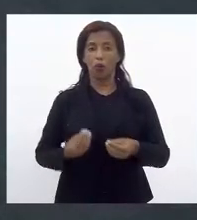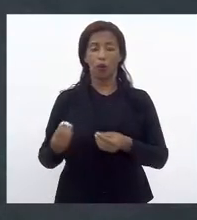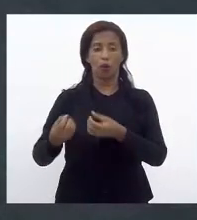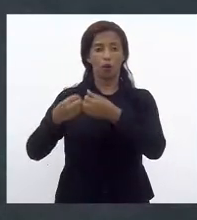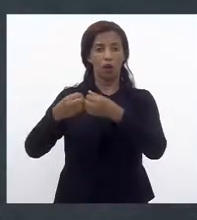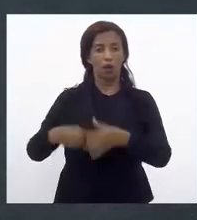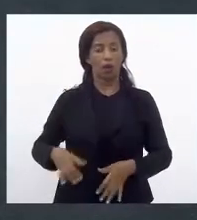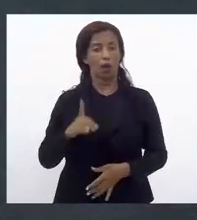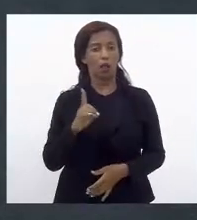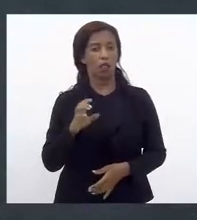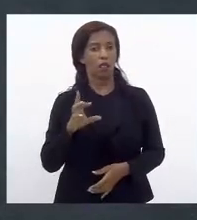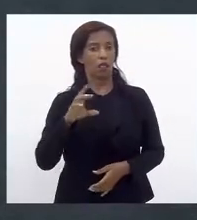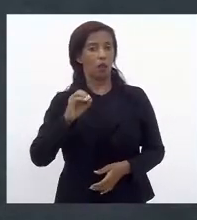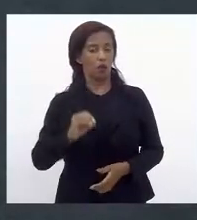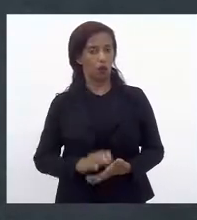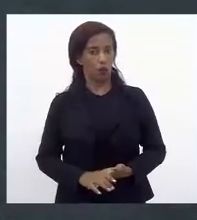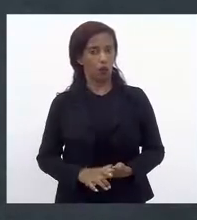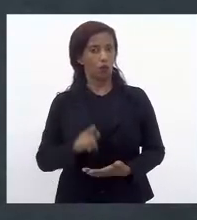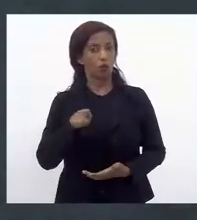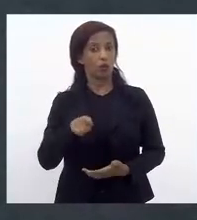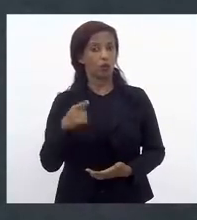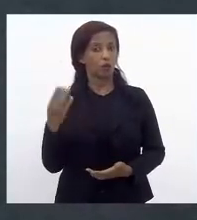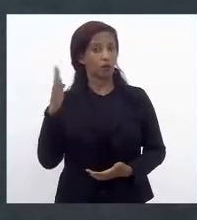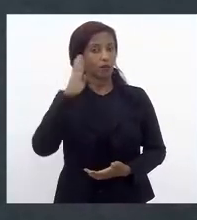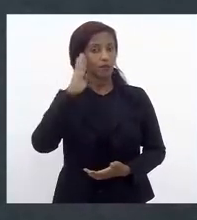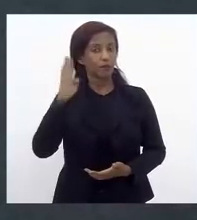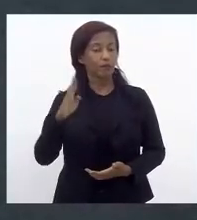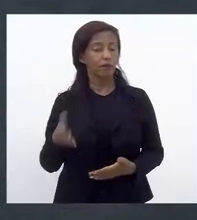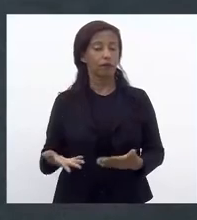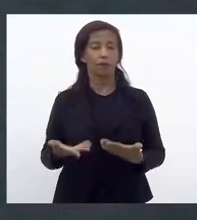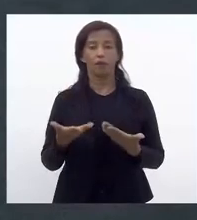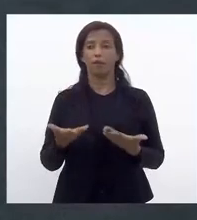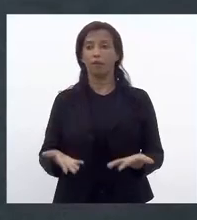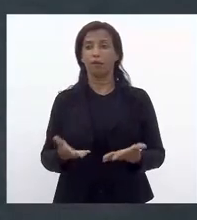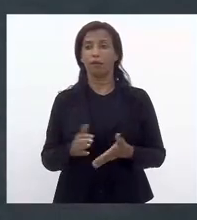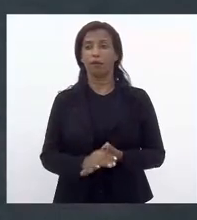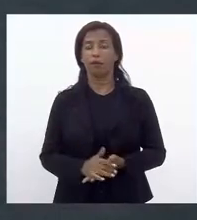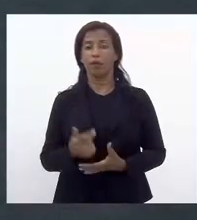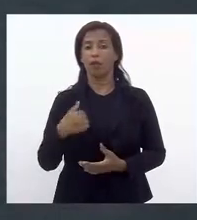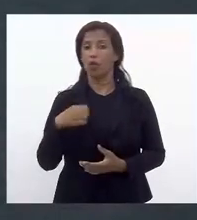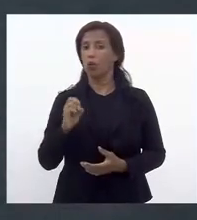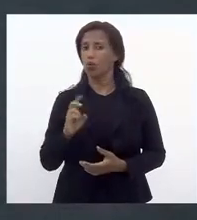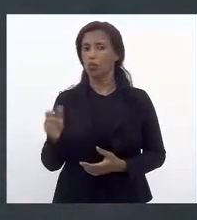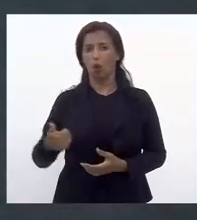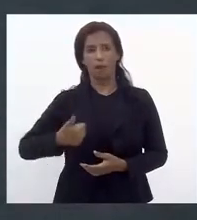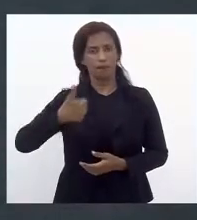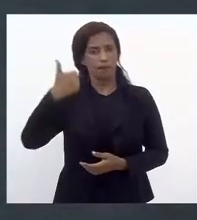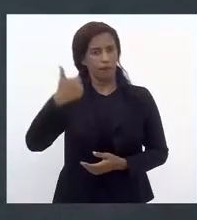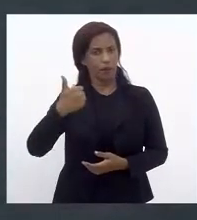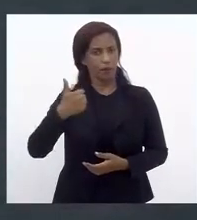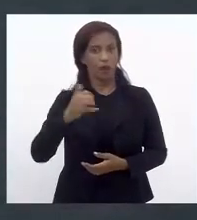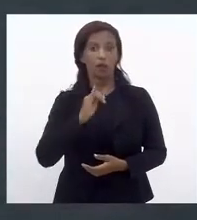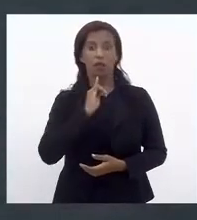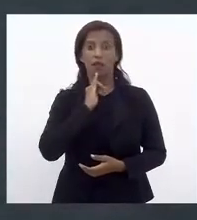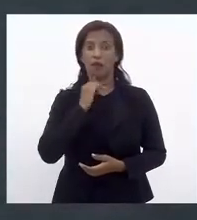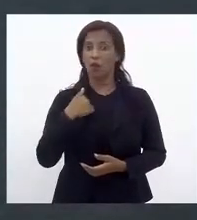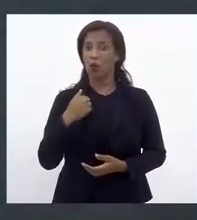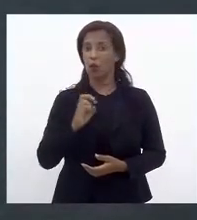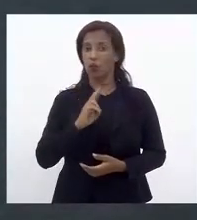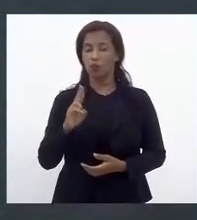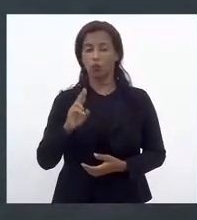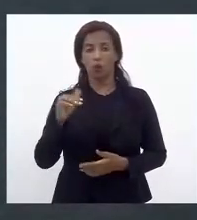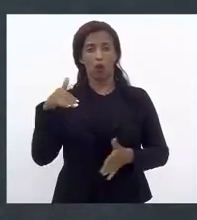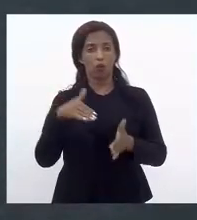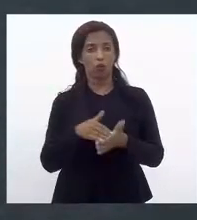de decoro parlamentar. Isso é essencial, afinal de contas, eu não sou a primeira, não, infelizmente, não serei a